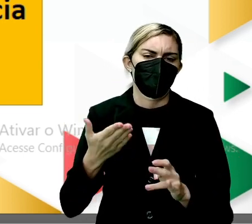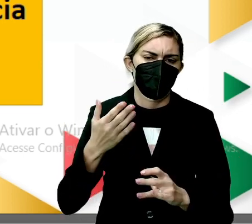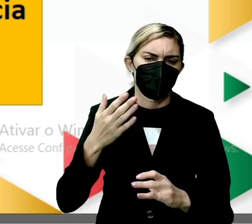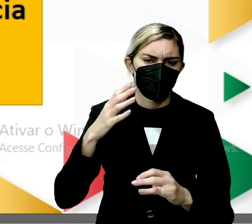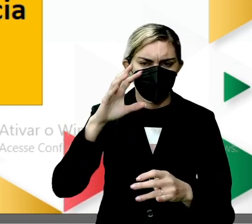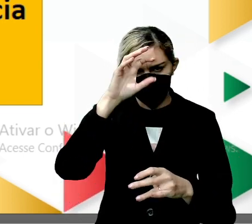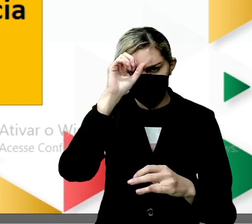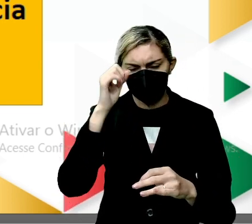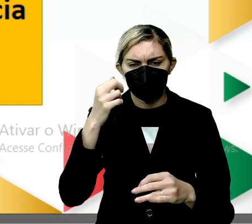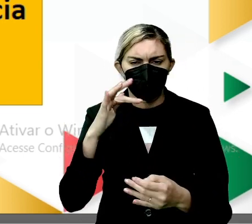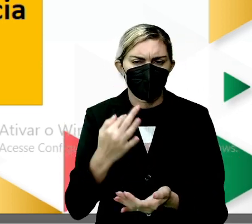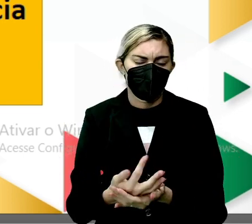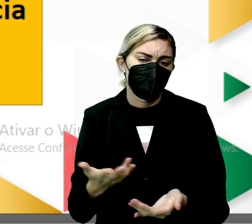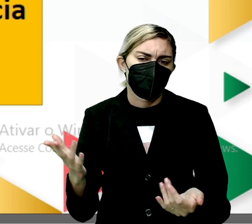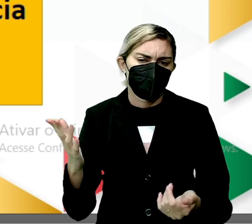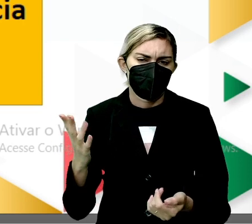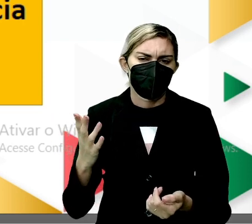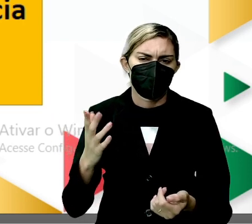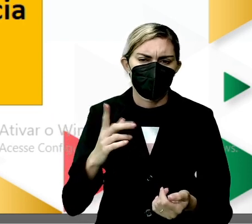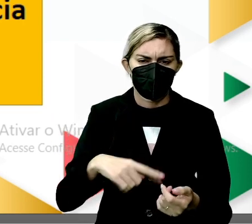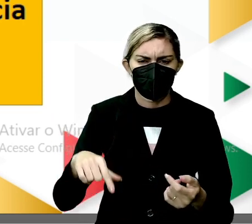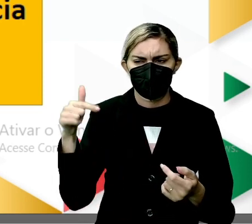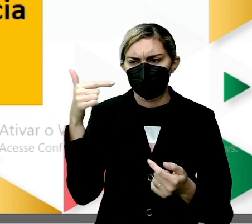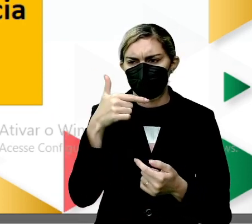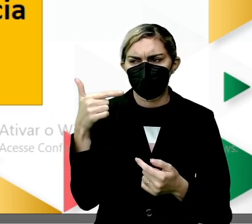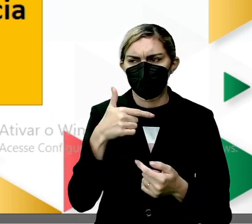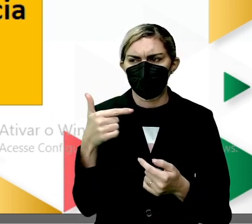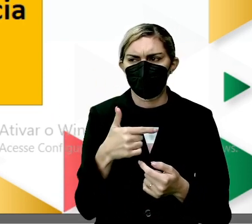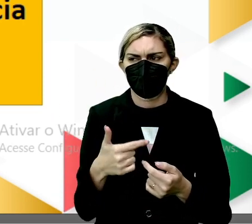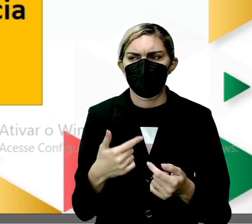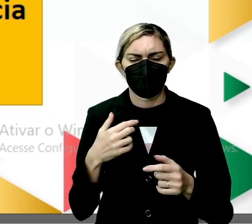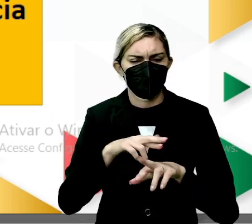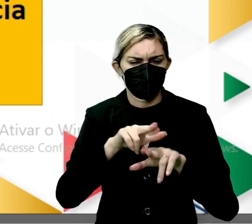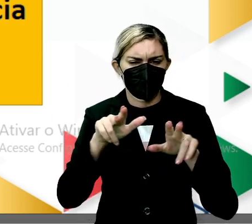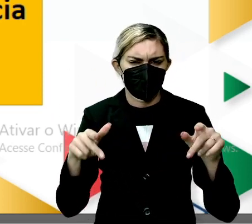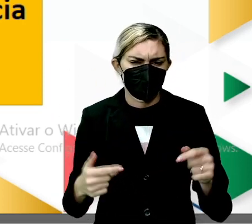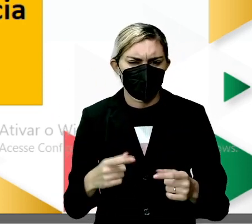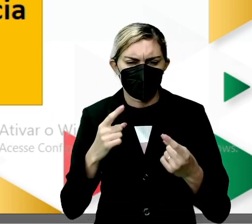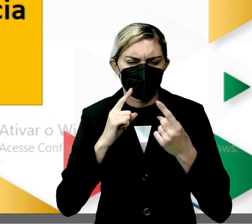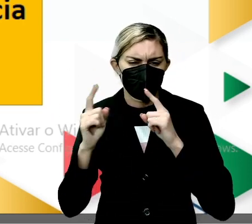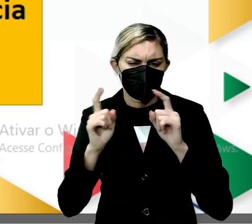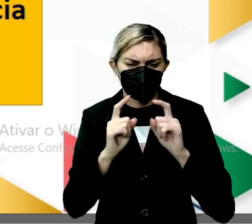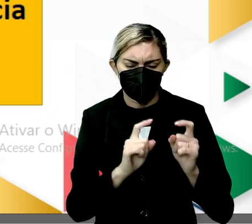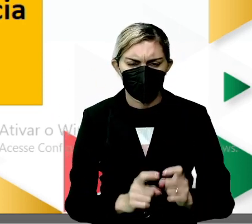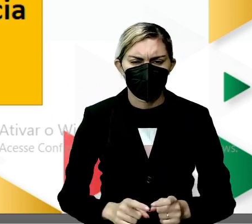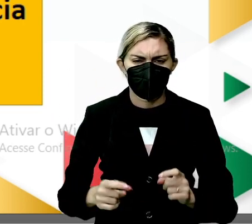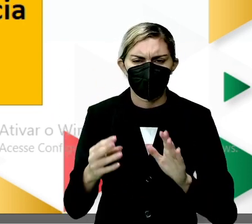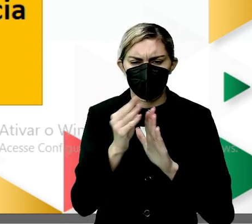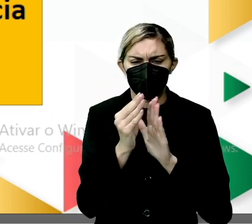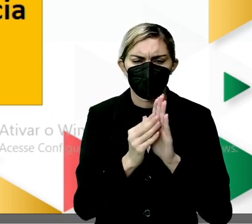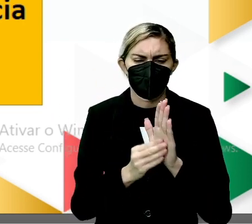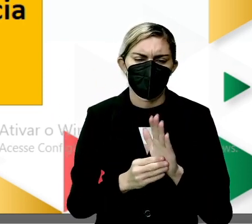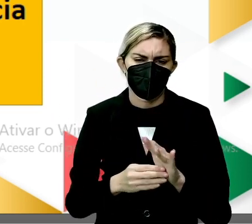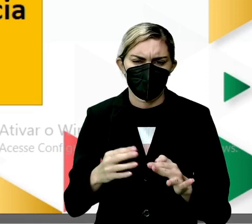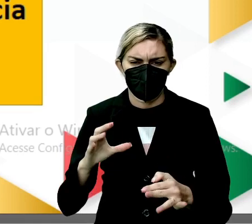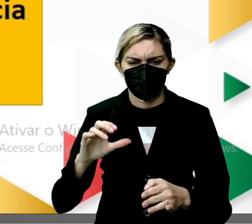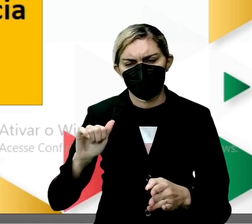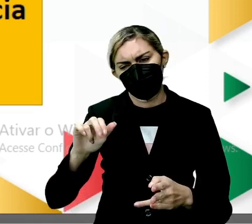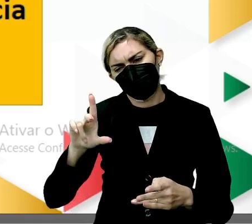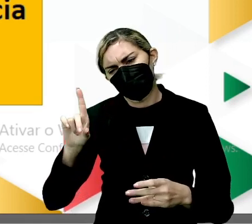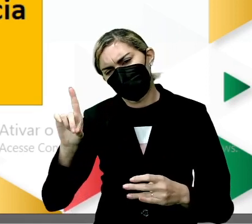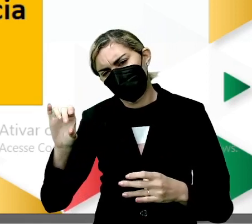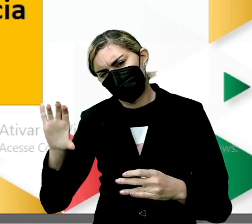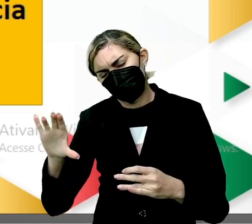fé racionada. Na segunda, constam dezenas de diálogos estabelecidos entre Kardec